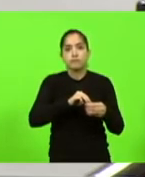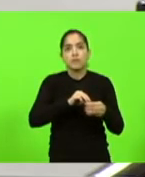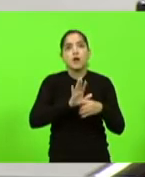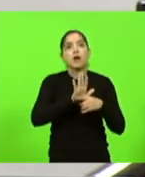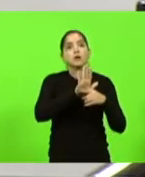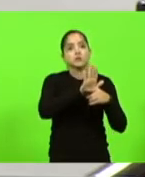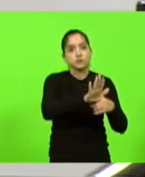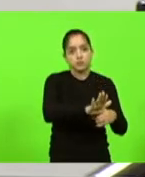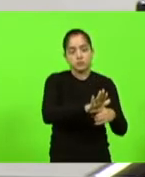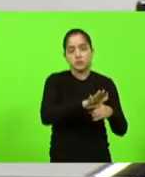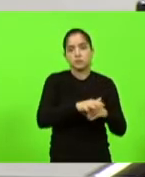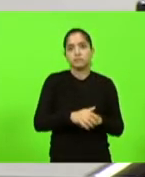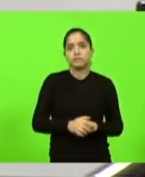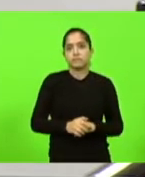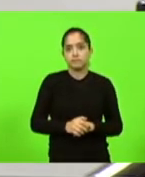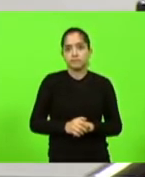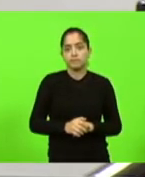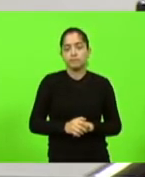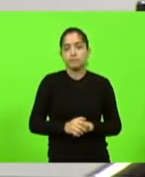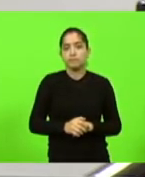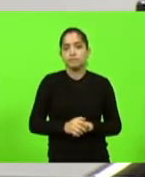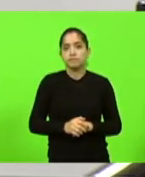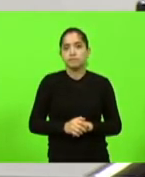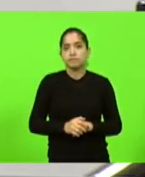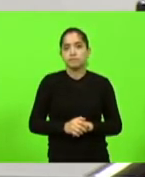grande, muito grande.